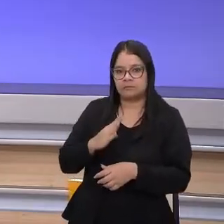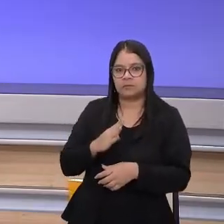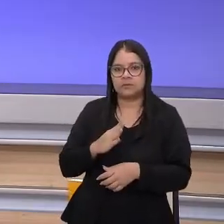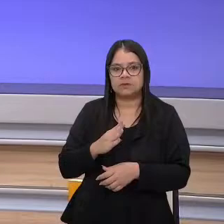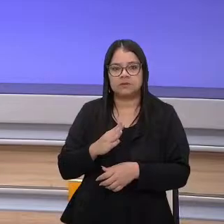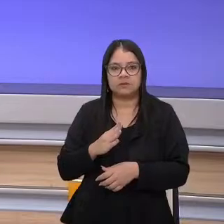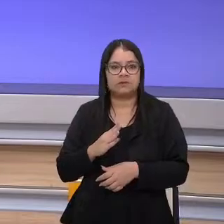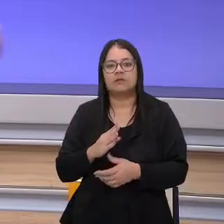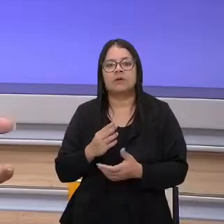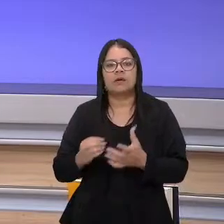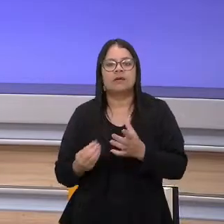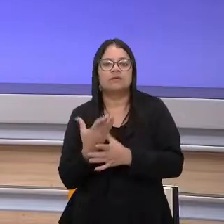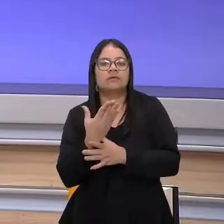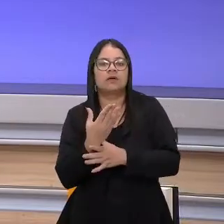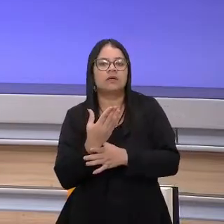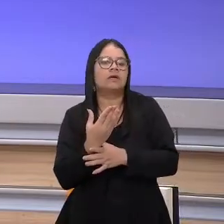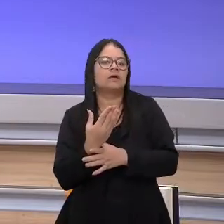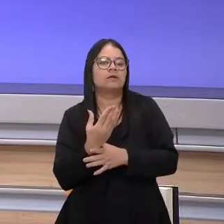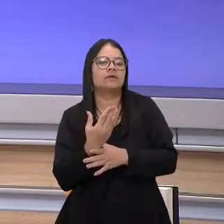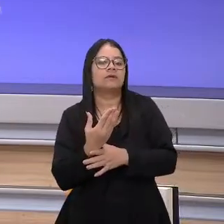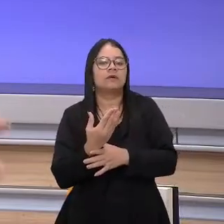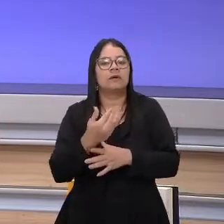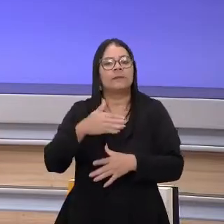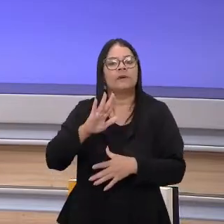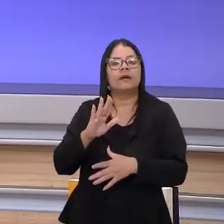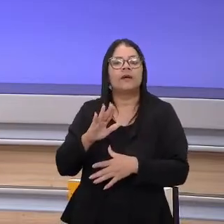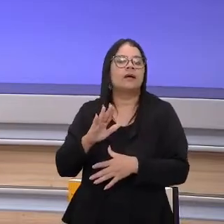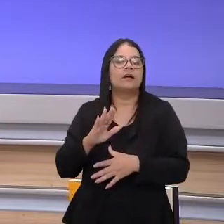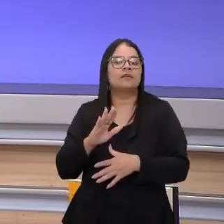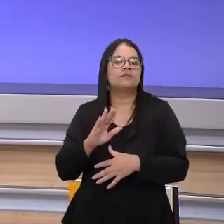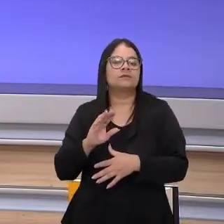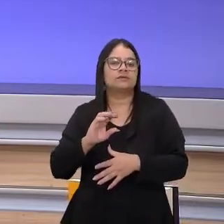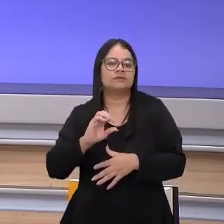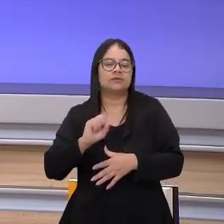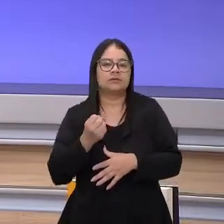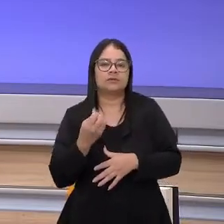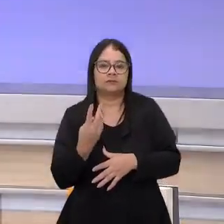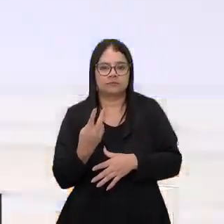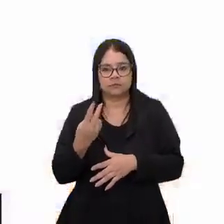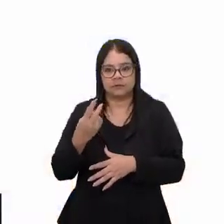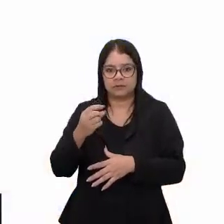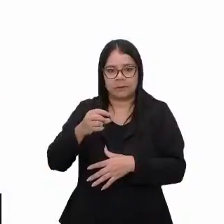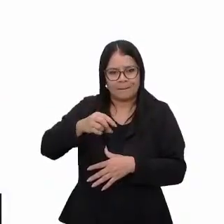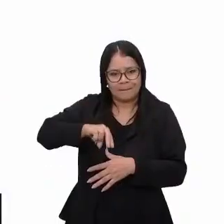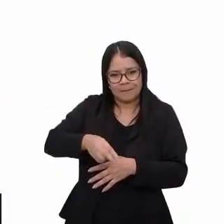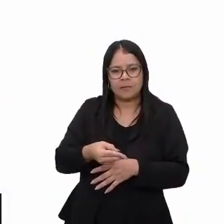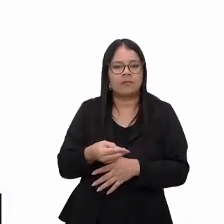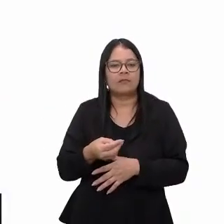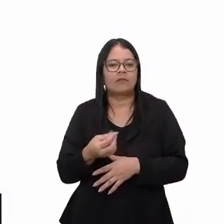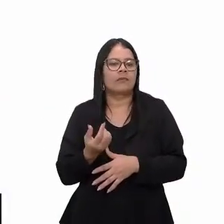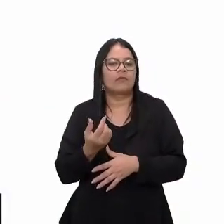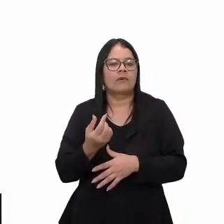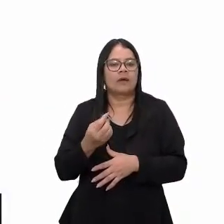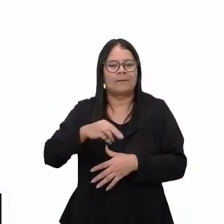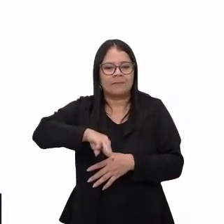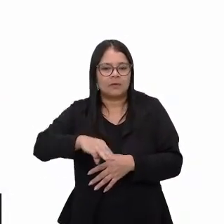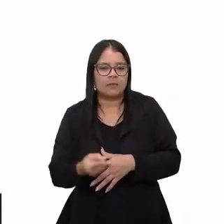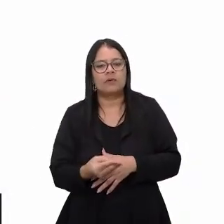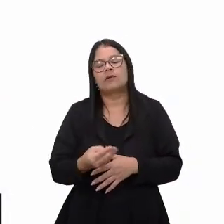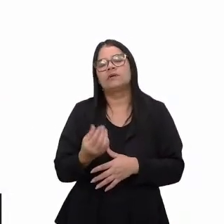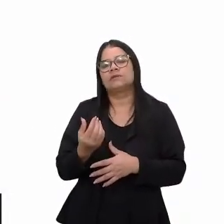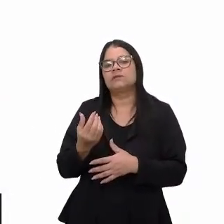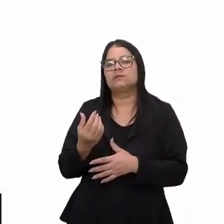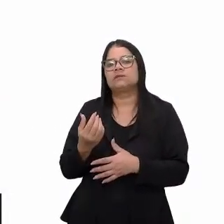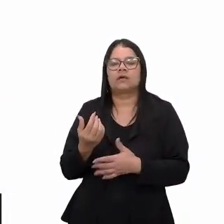de 382 quilos de resíduo ano. É muita coisa, né? Então,